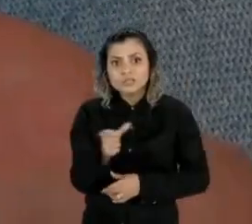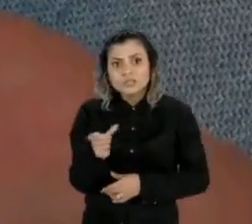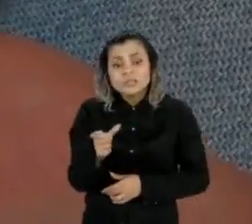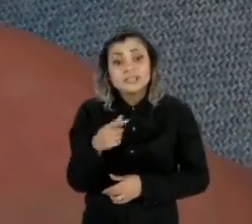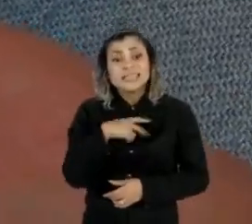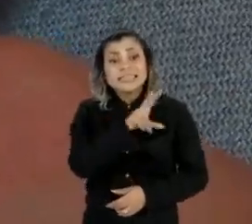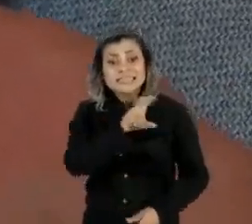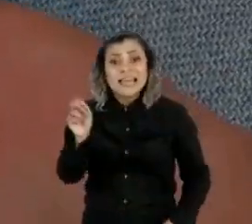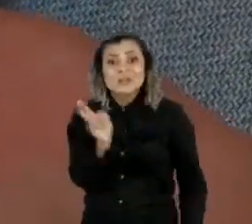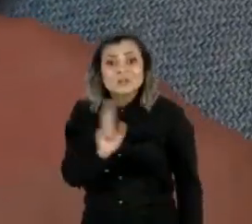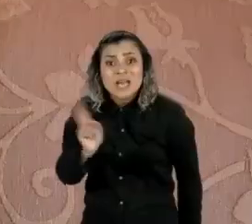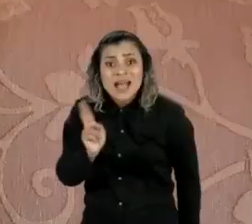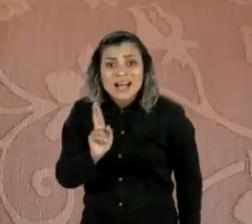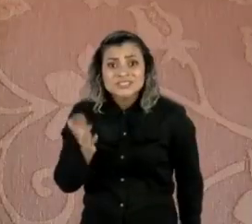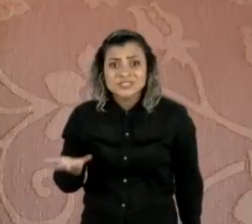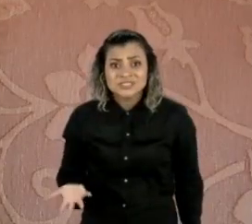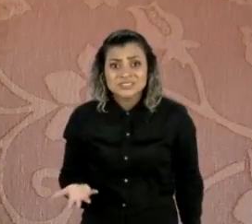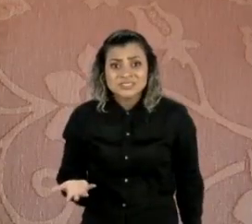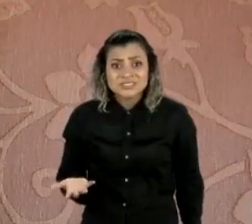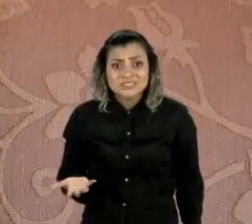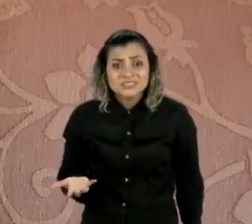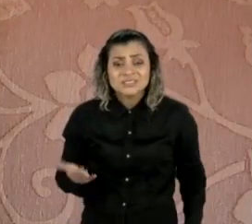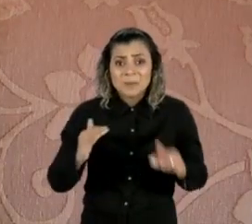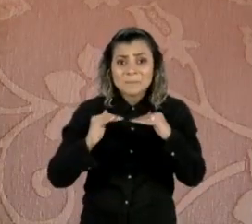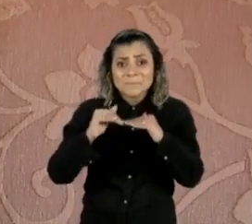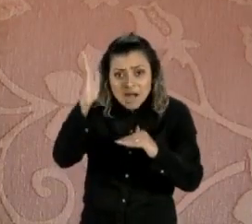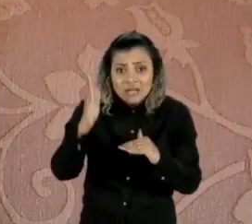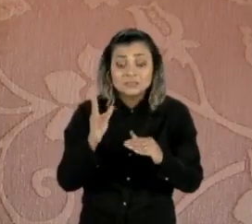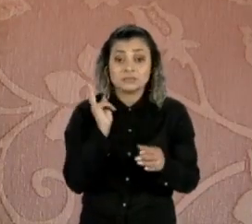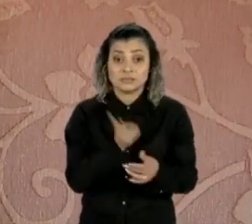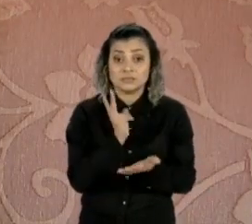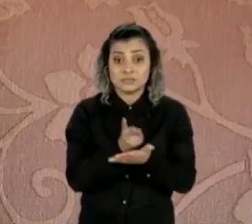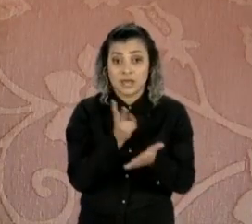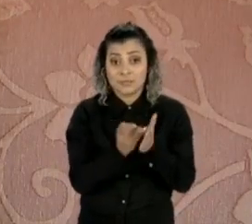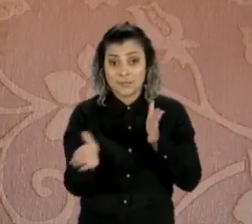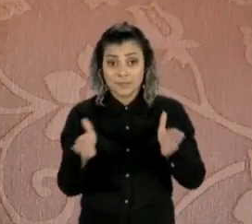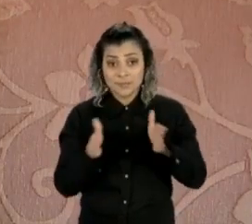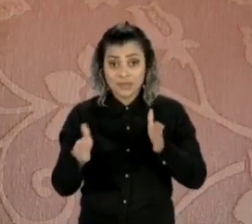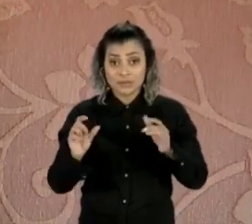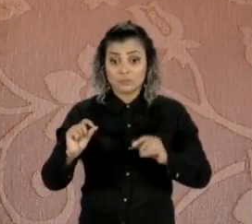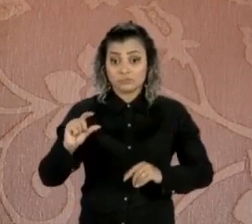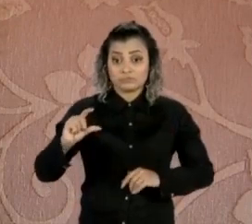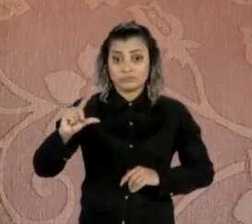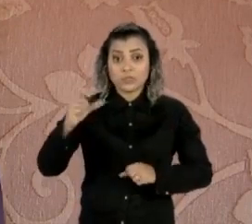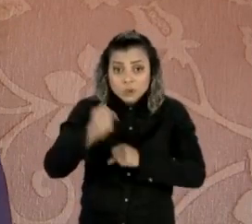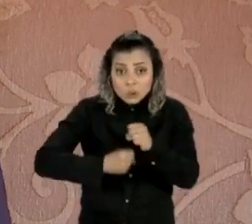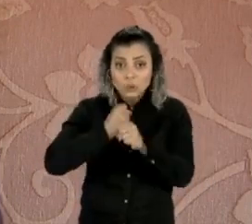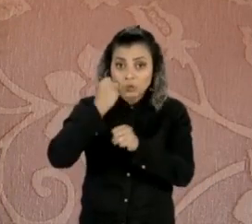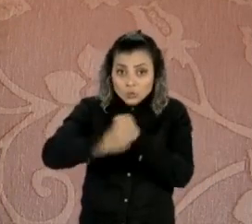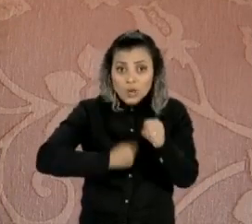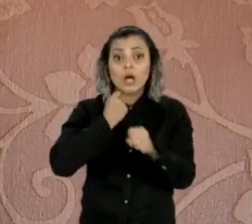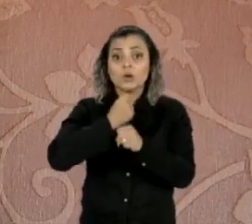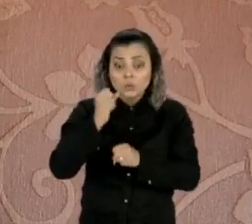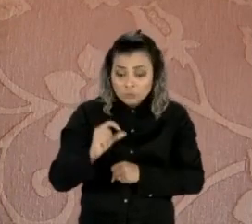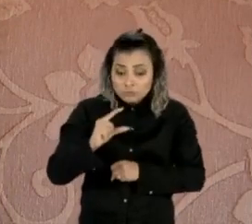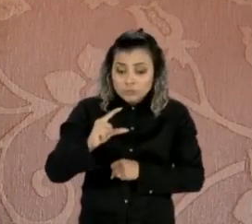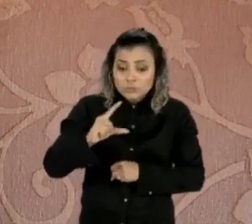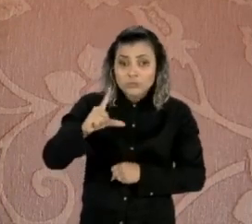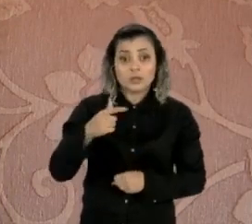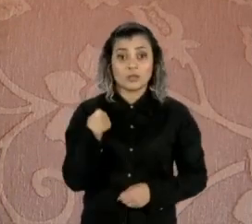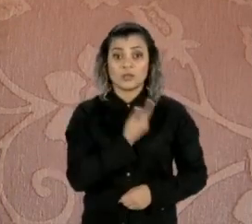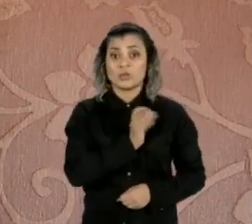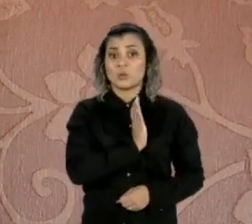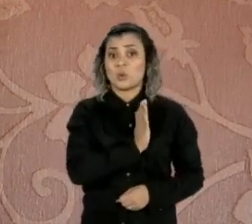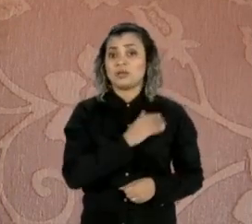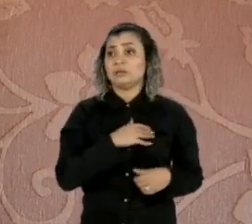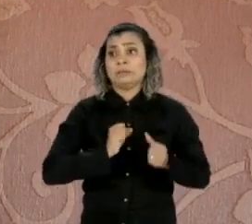de R$ 500. Cada vez que vai chegando a época do aumento, a gente vai tendo nosso coração vai